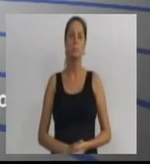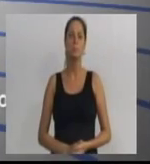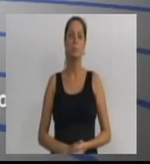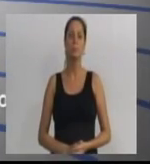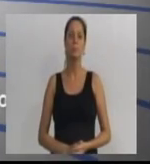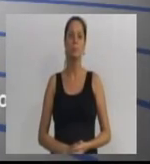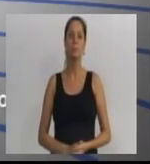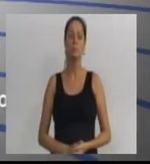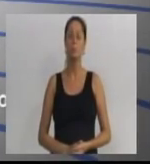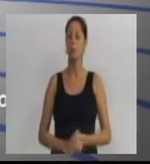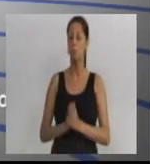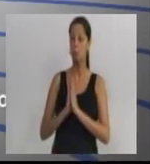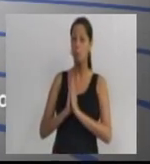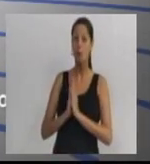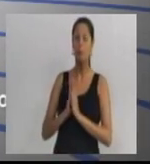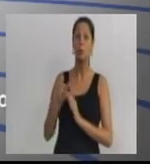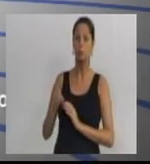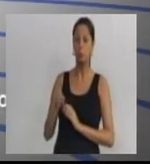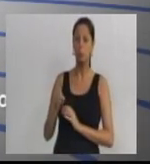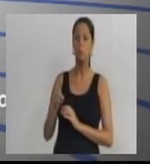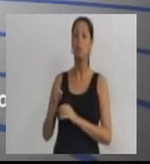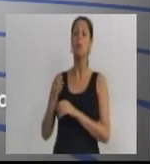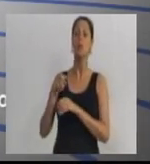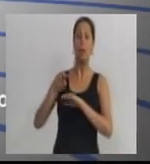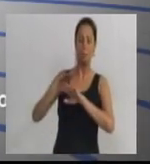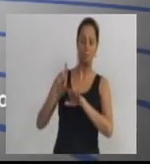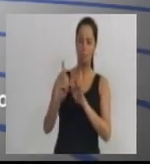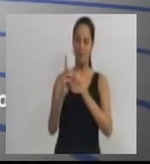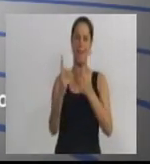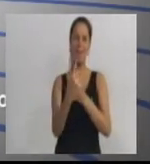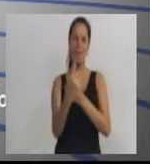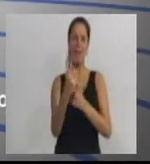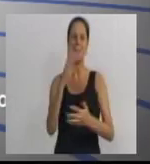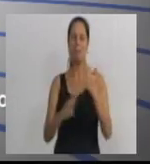isso. Senhora, não fica na frente, deixa eu filmar, senhora.